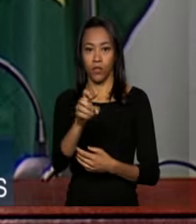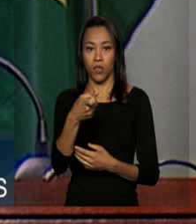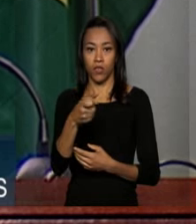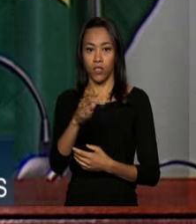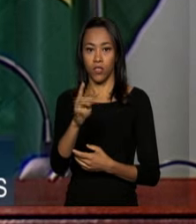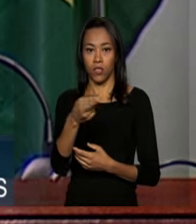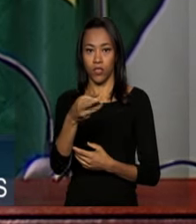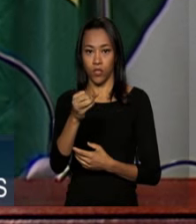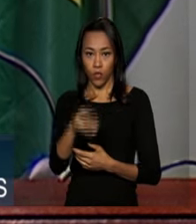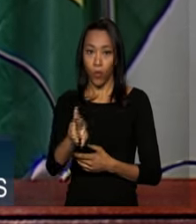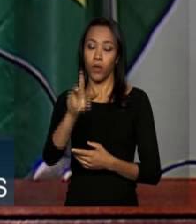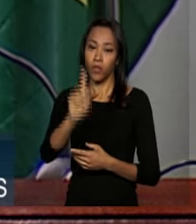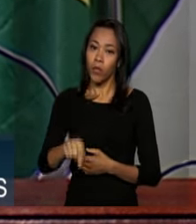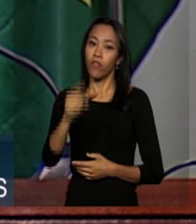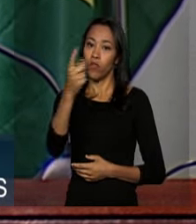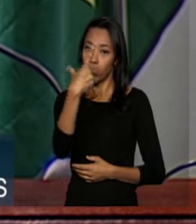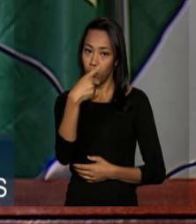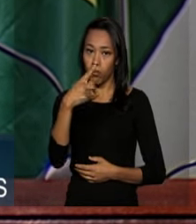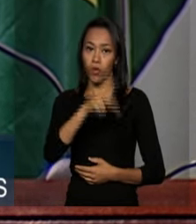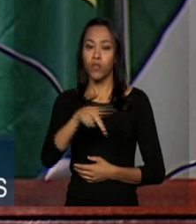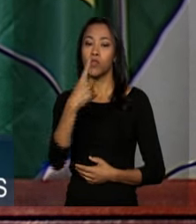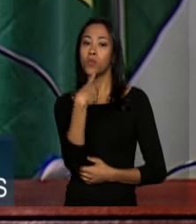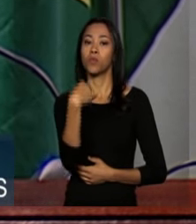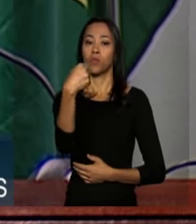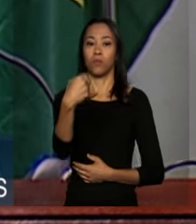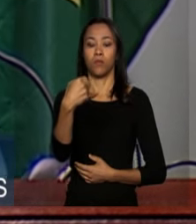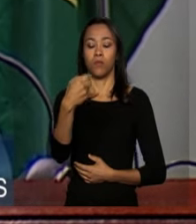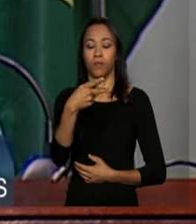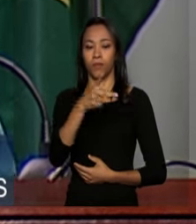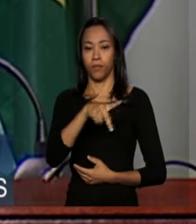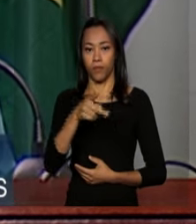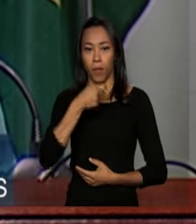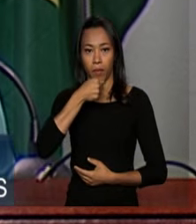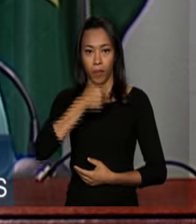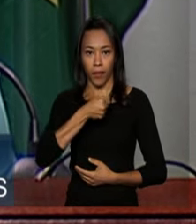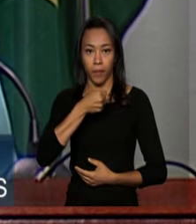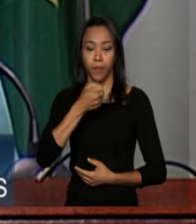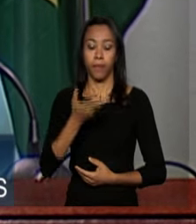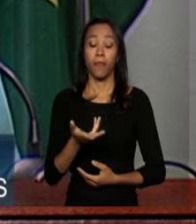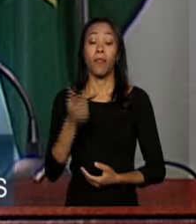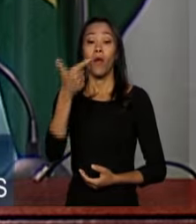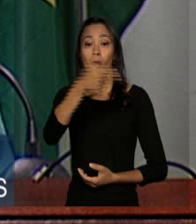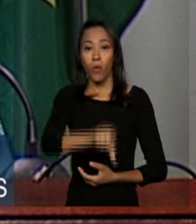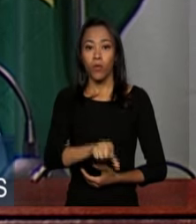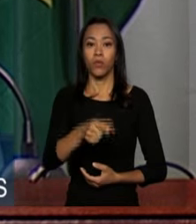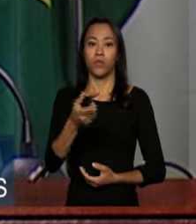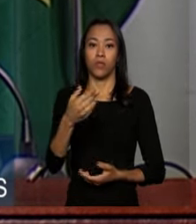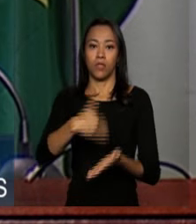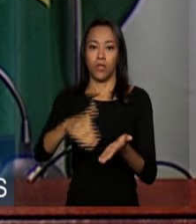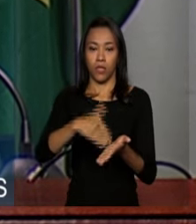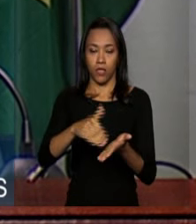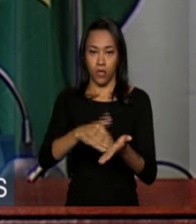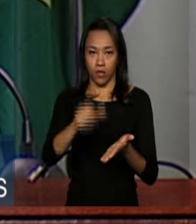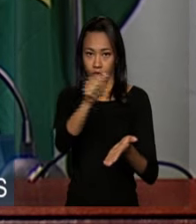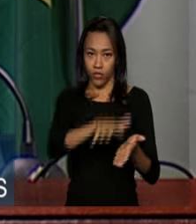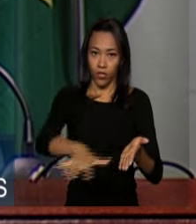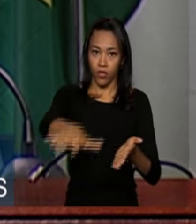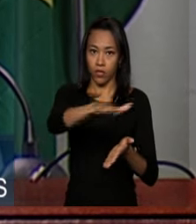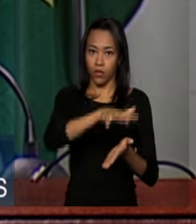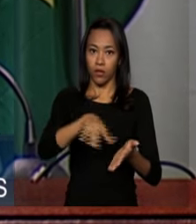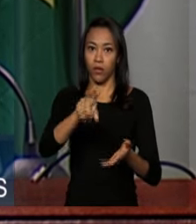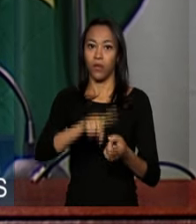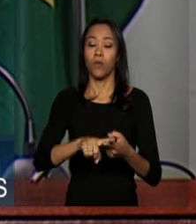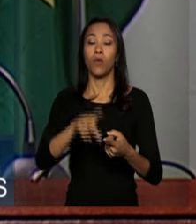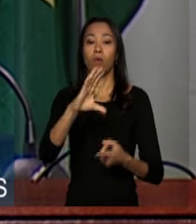Kohl. Senhores embaixadores, ex-secretários-gerais, Luiz Felipe de Seixas